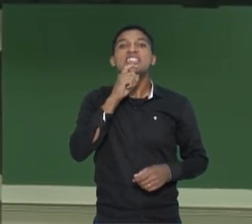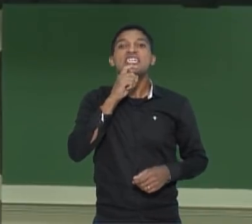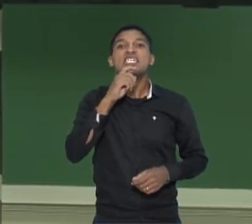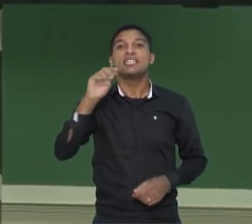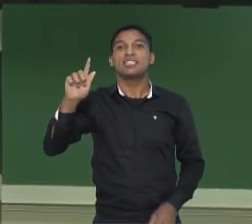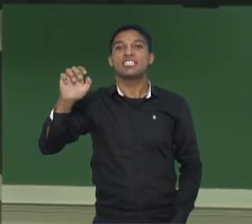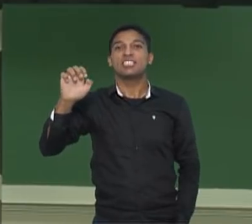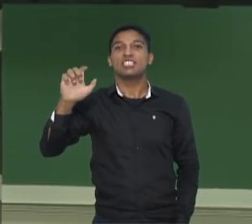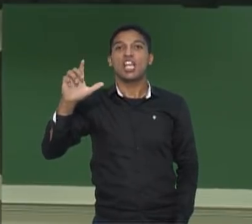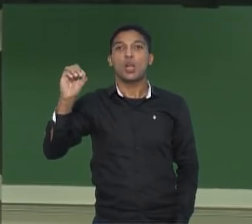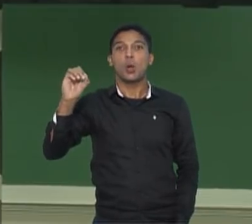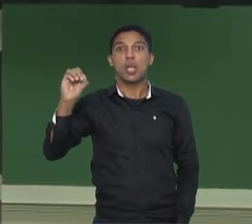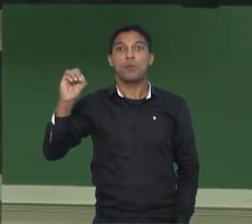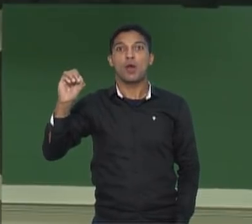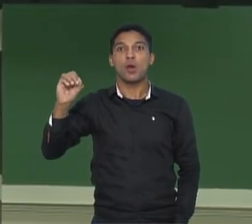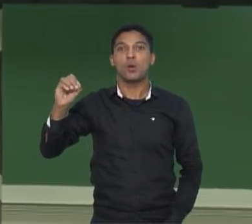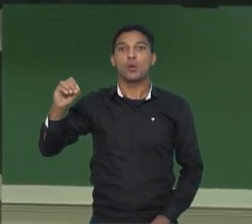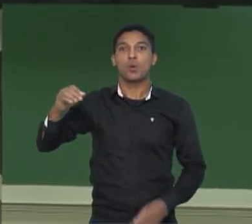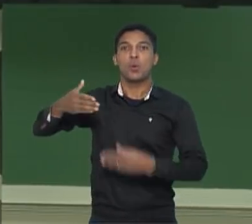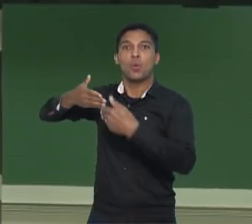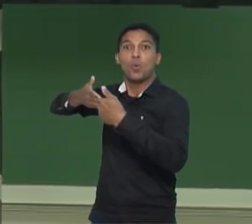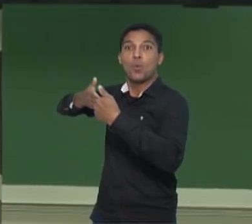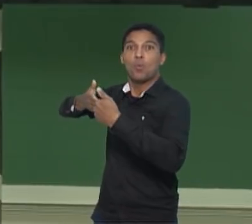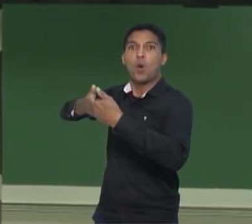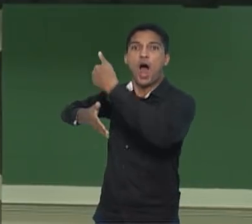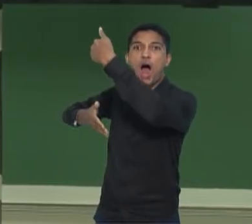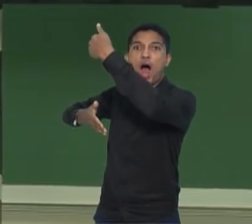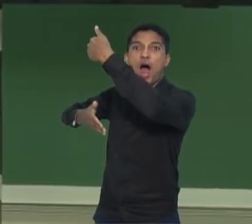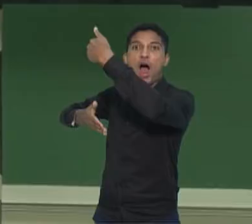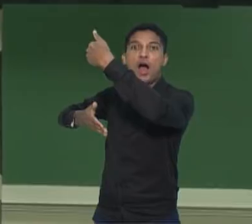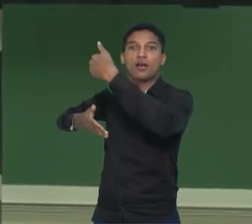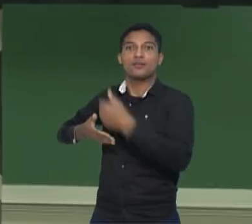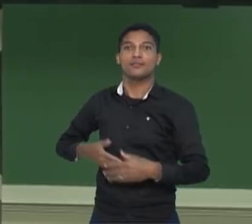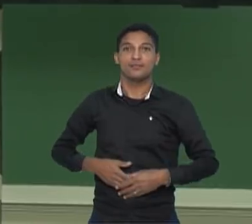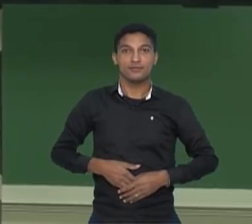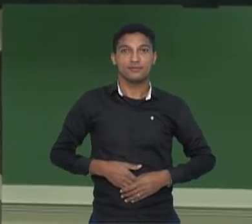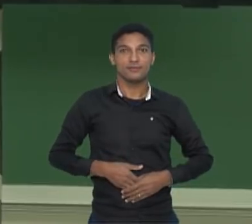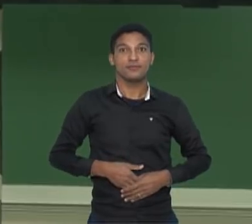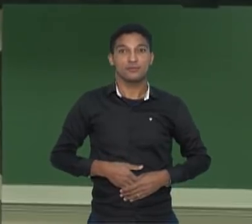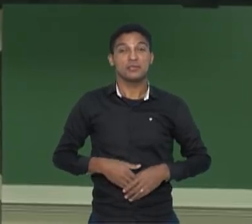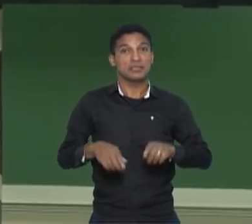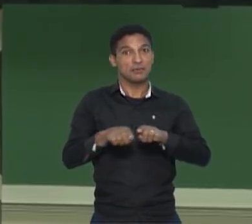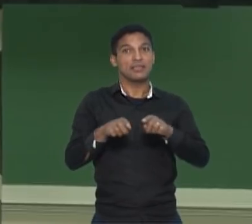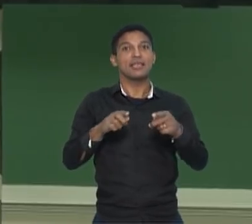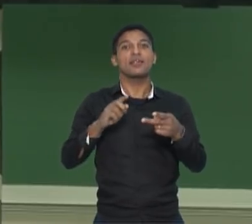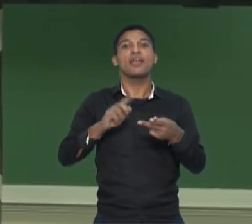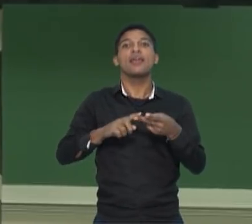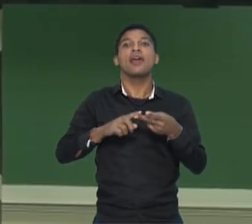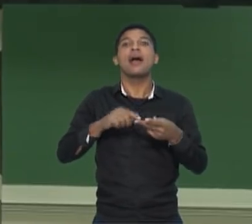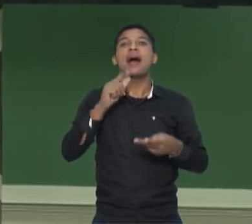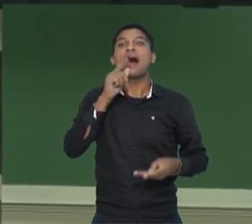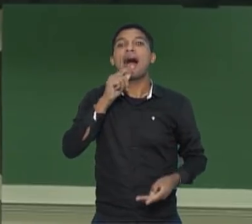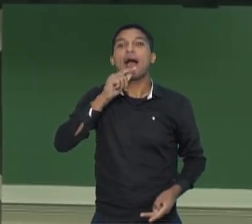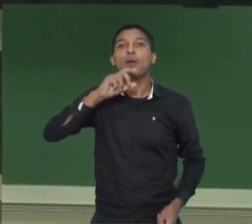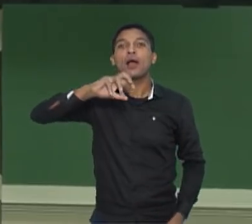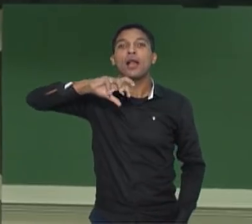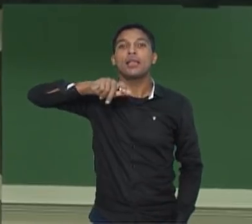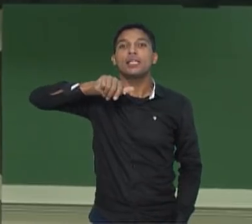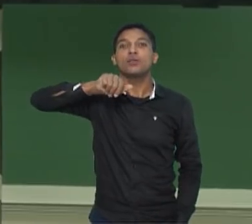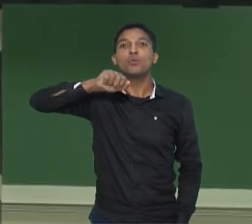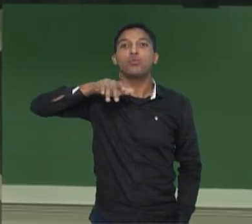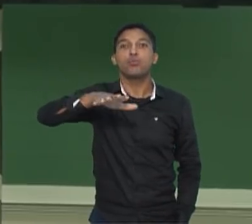geleiras. Temos o estado físico líquido, que é a água aquela que sai da torneira, água de